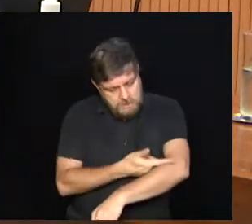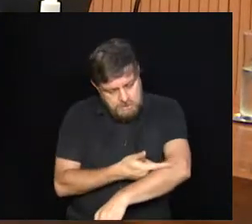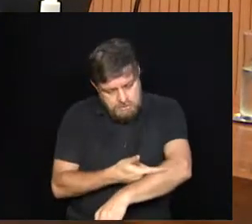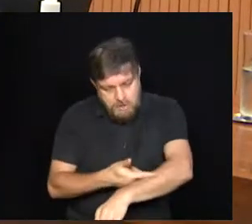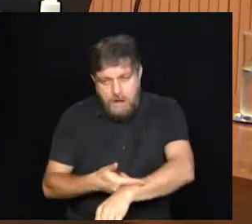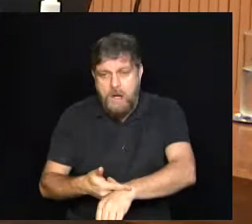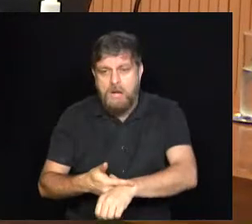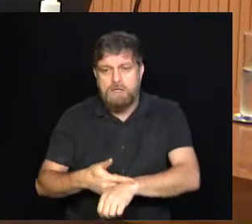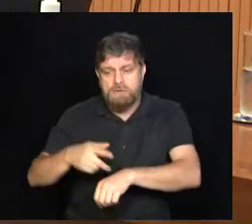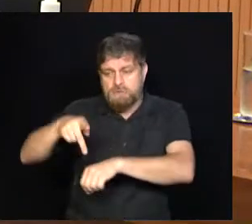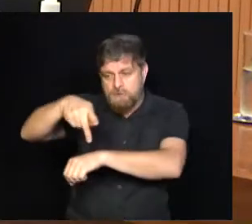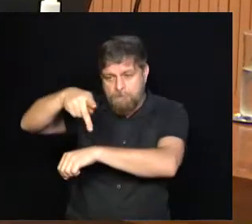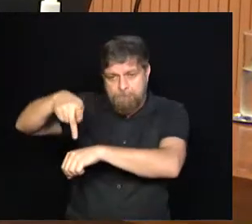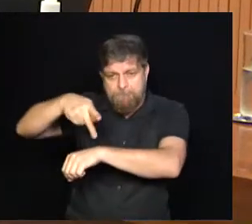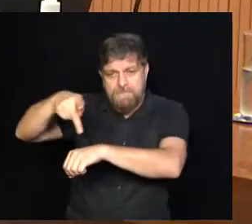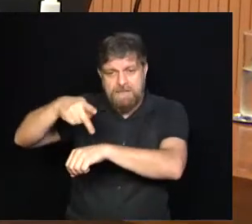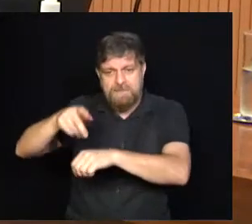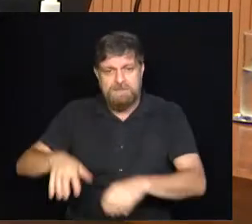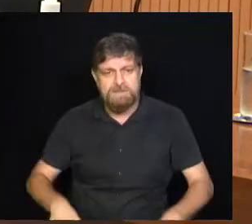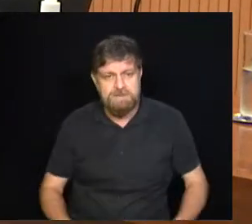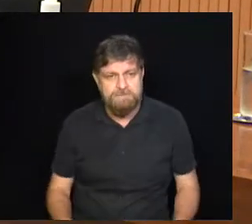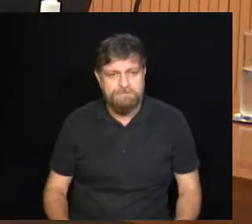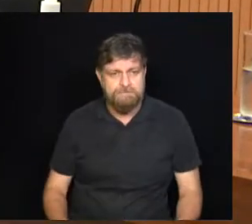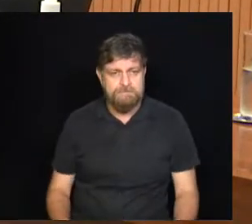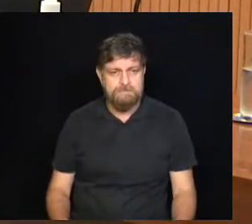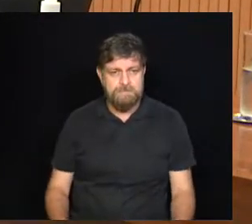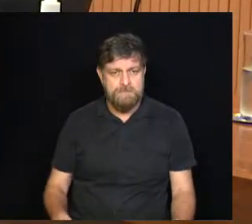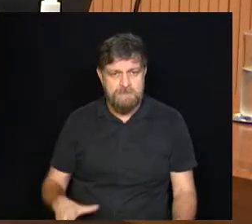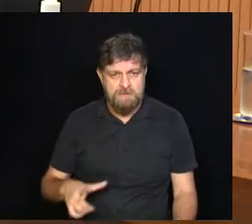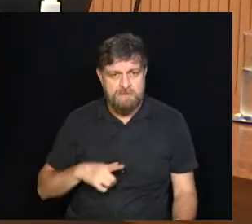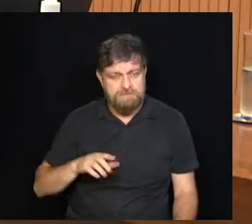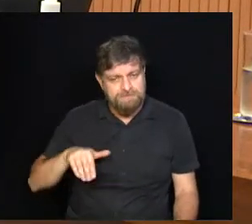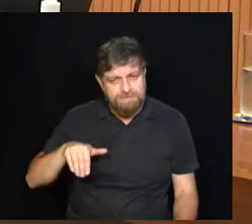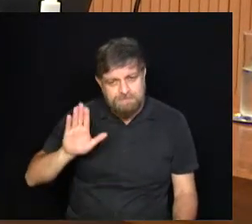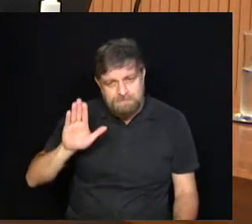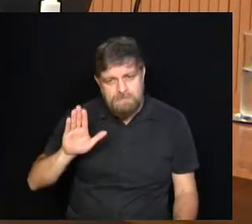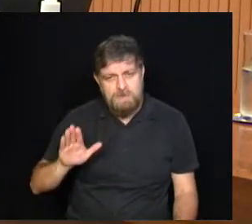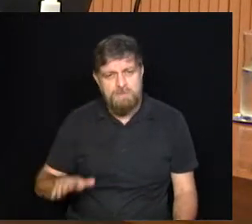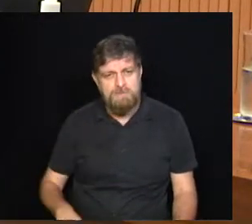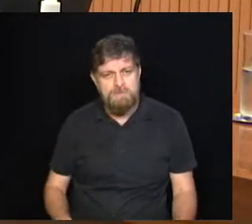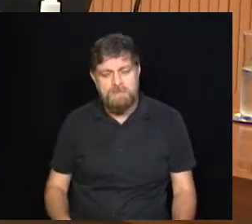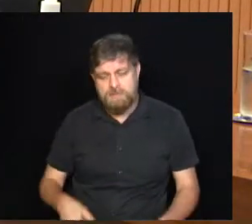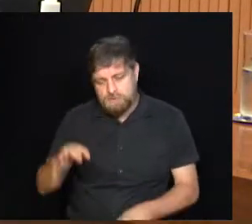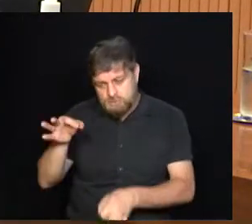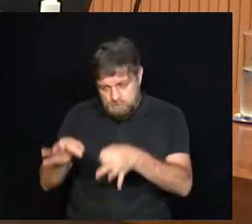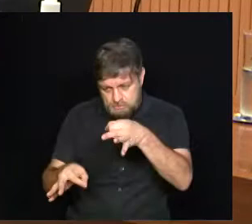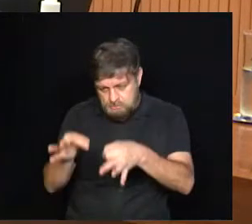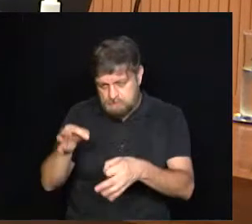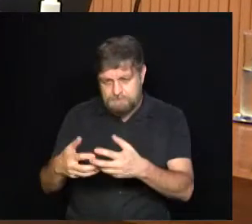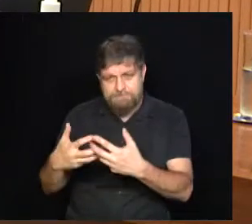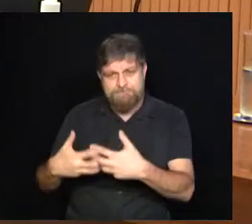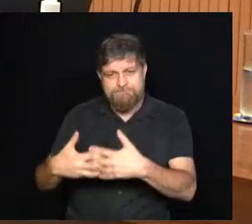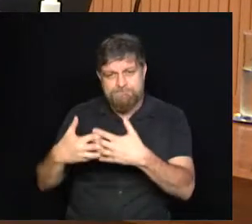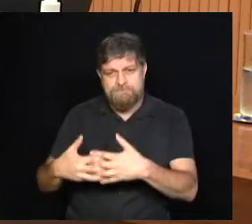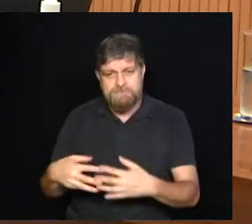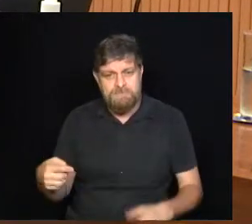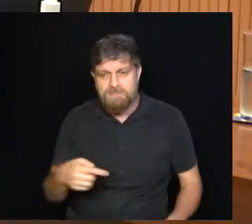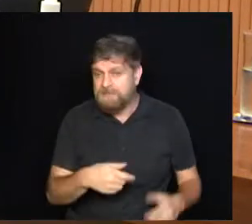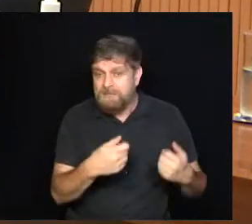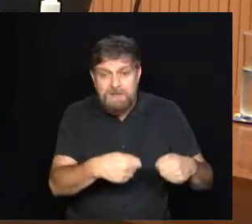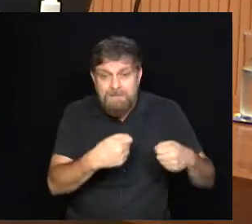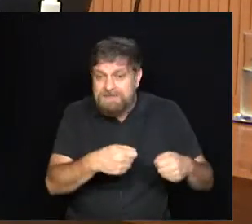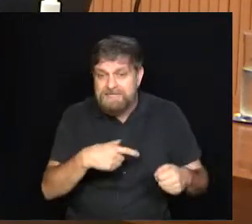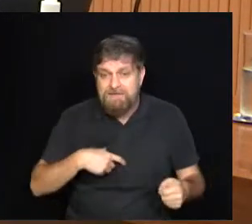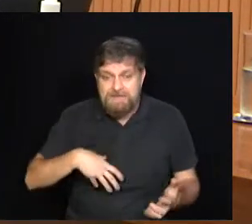num país com um pouco mais de justiça, esses serviços não eram para